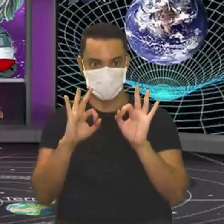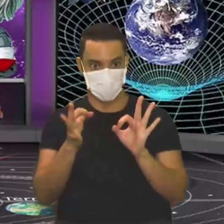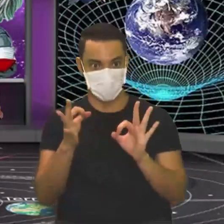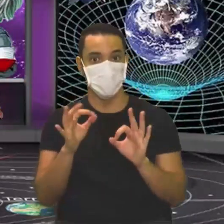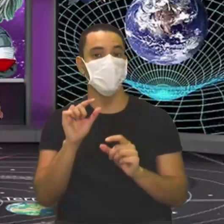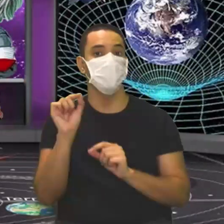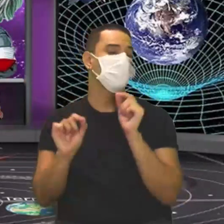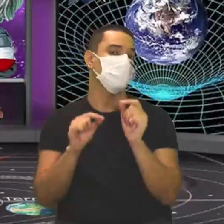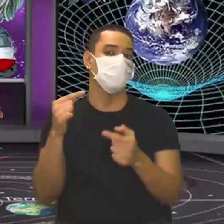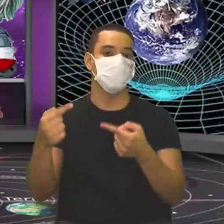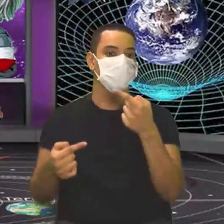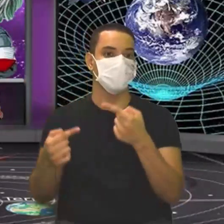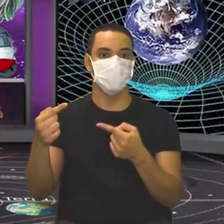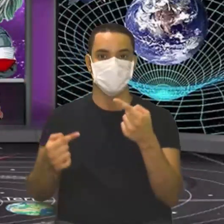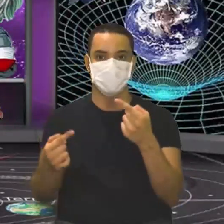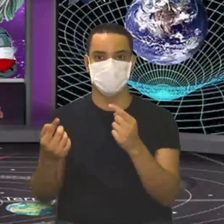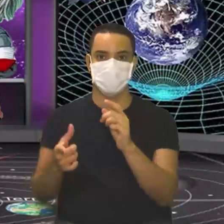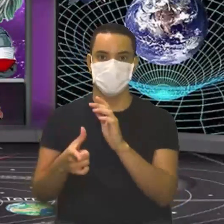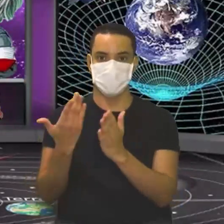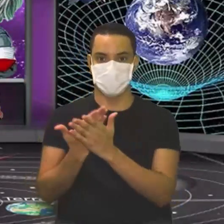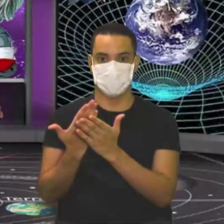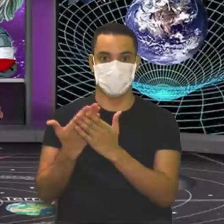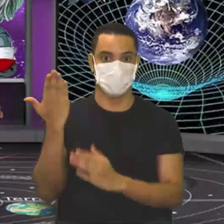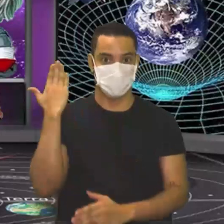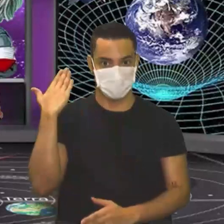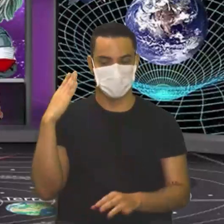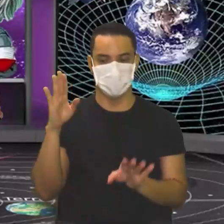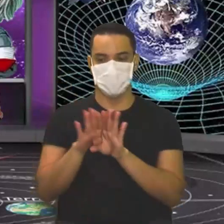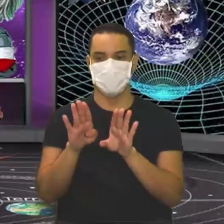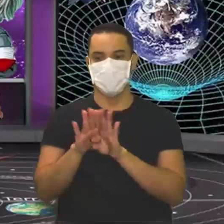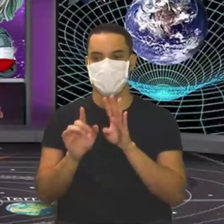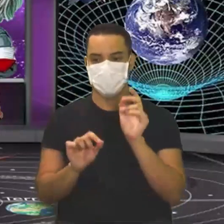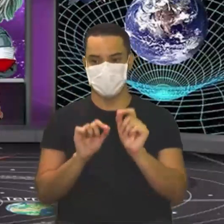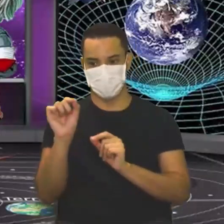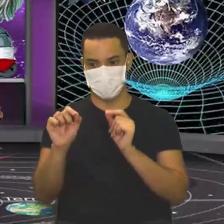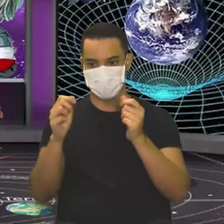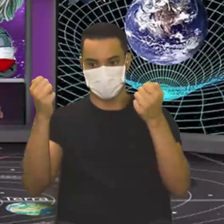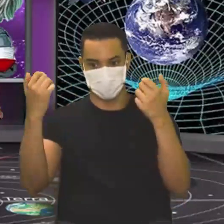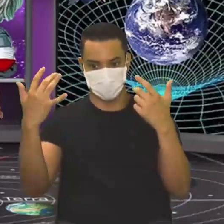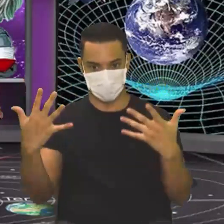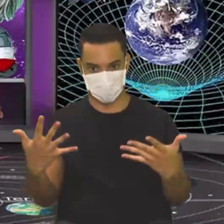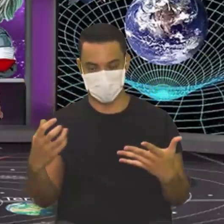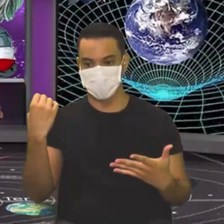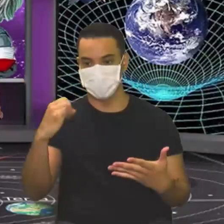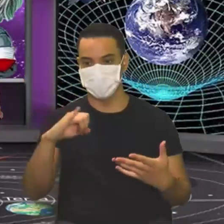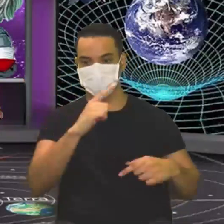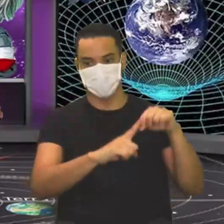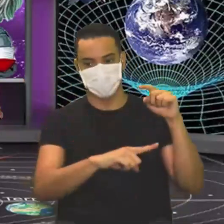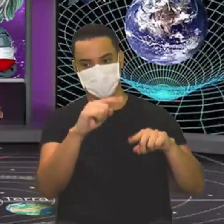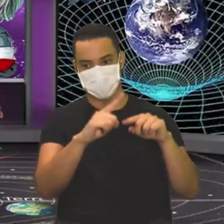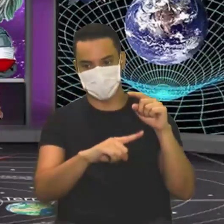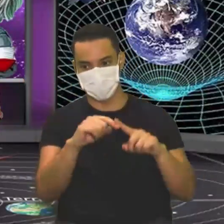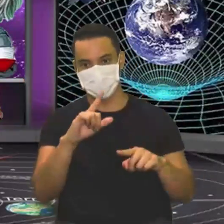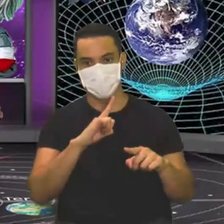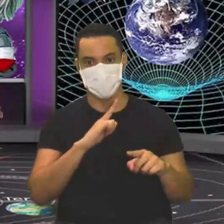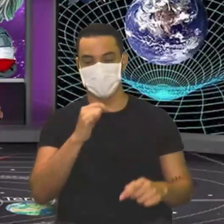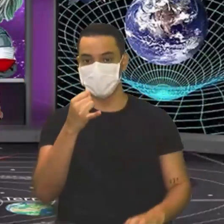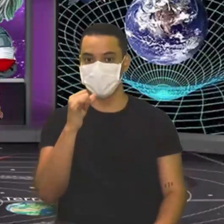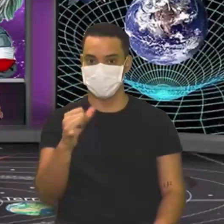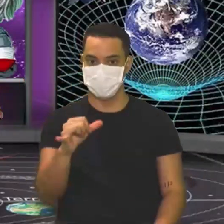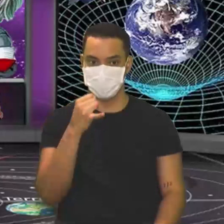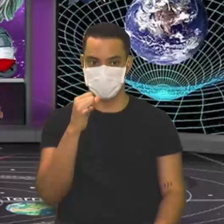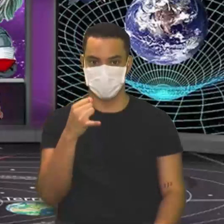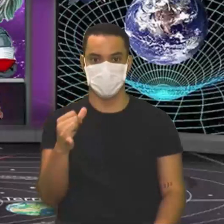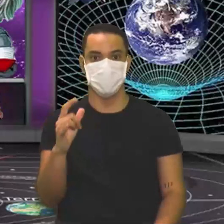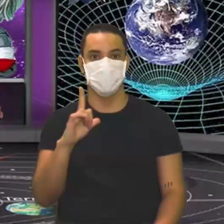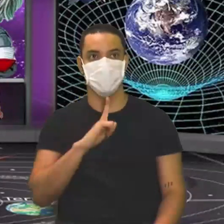nós discutimos mais também? Nós falamos o seguinte, que quando um corpo ele está eletrizado,